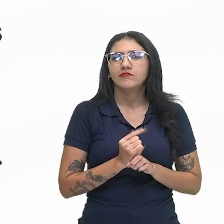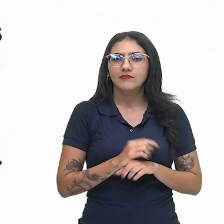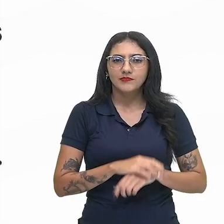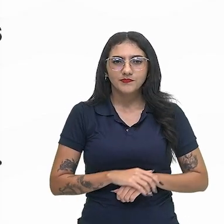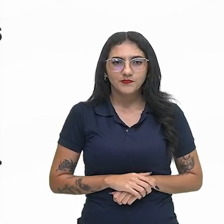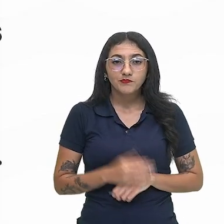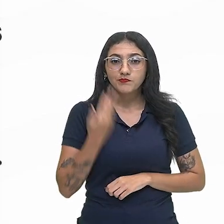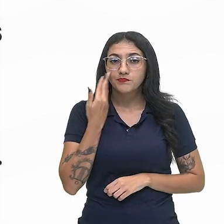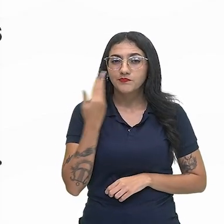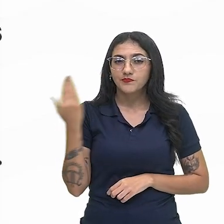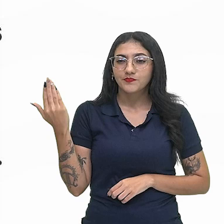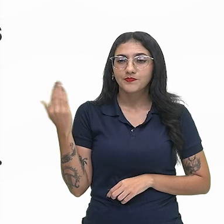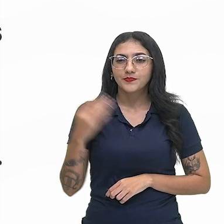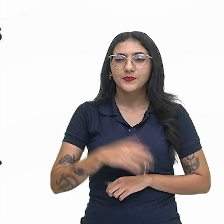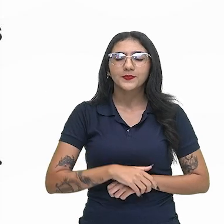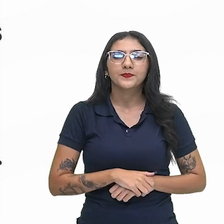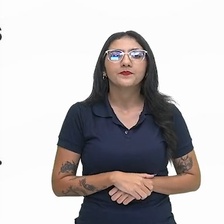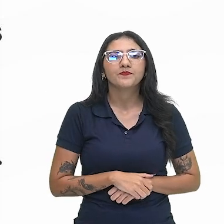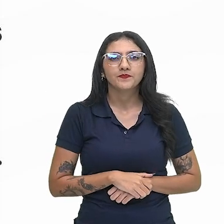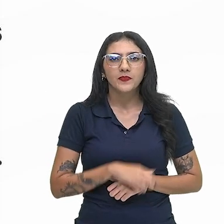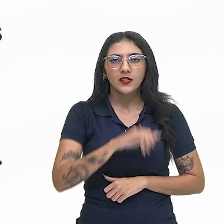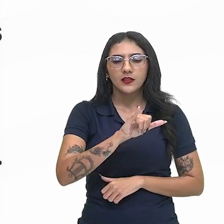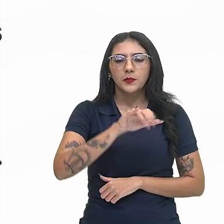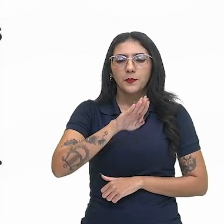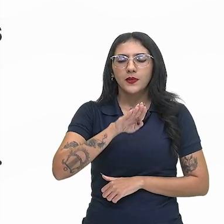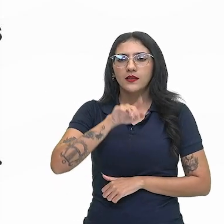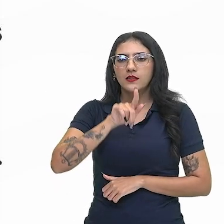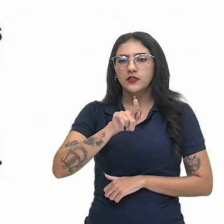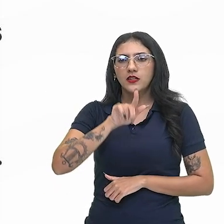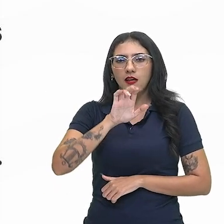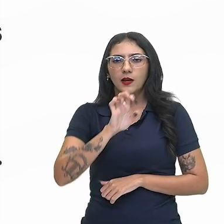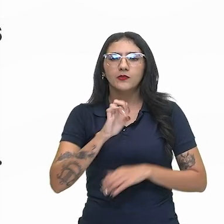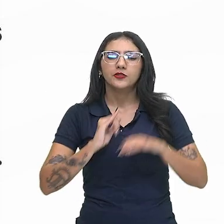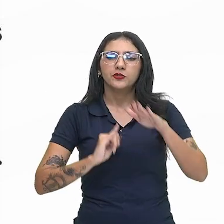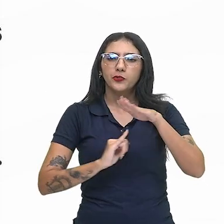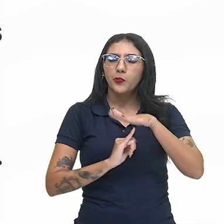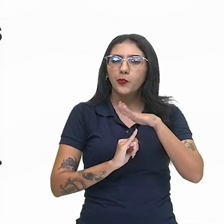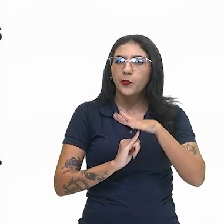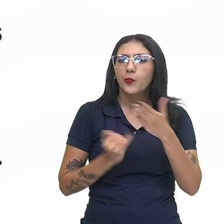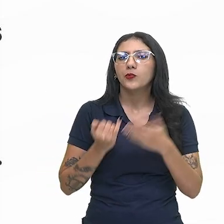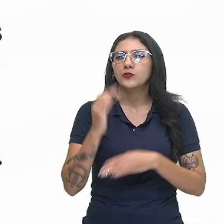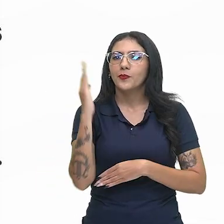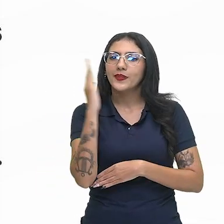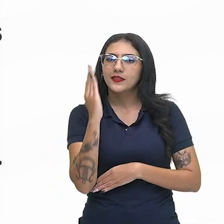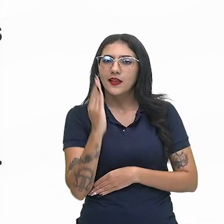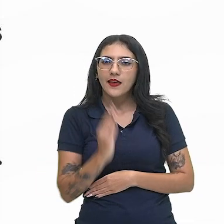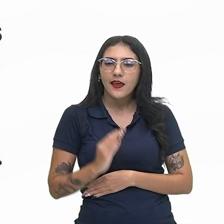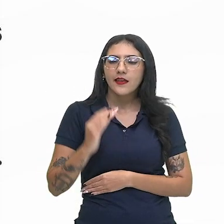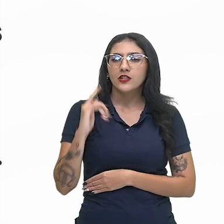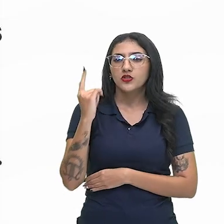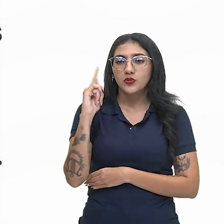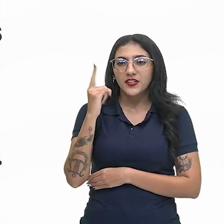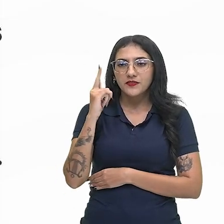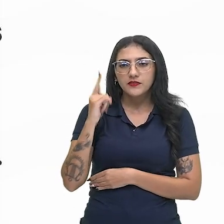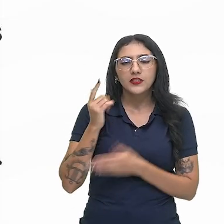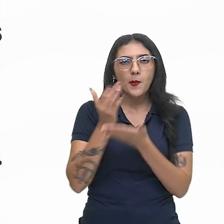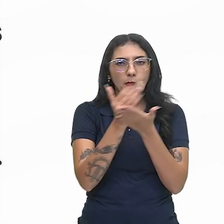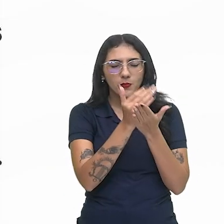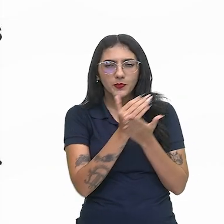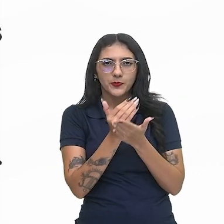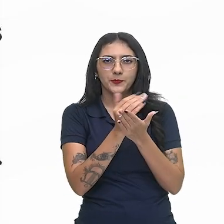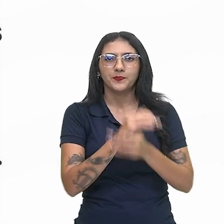aí, eles são encontrados, por exemplo, no IBGE, no Instituto Brasileiro de Geografia e